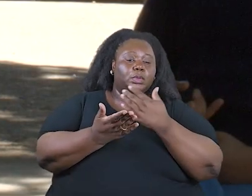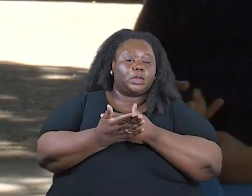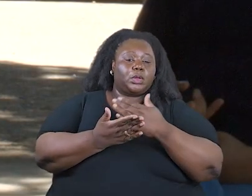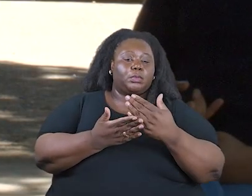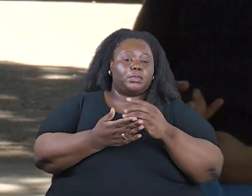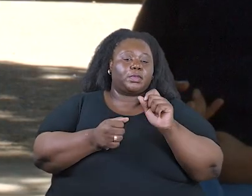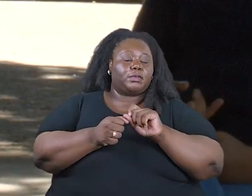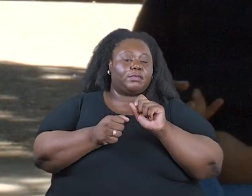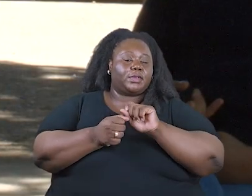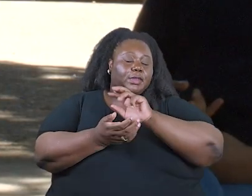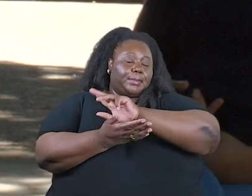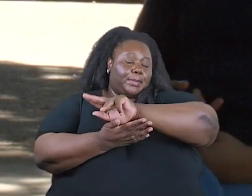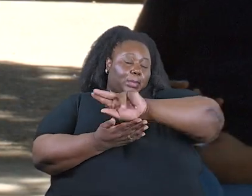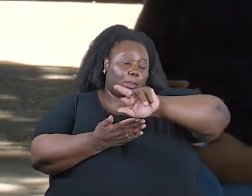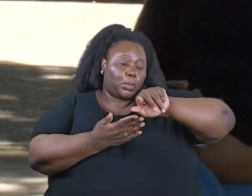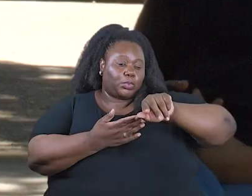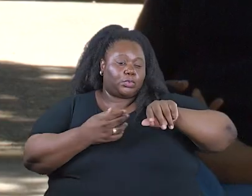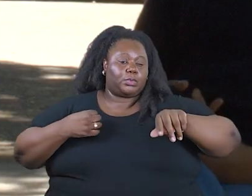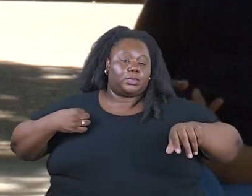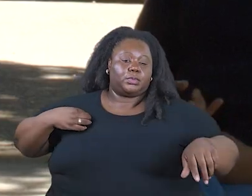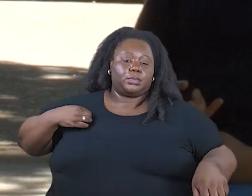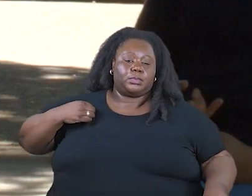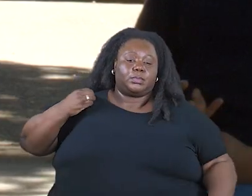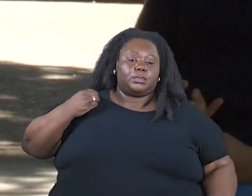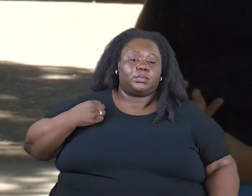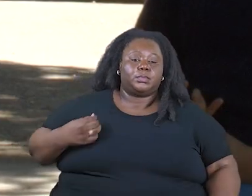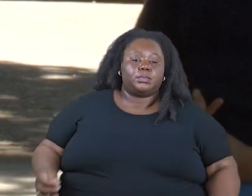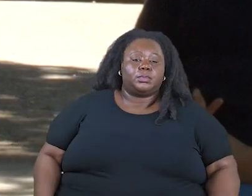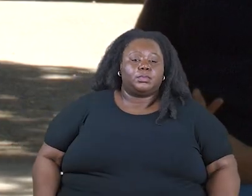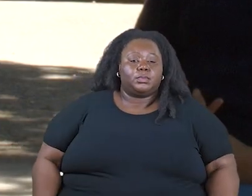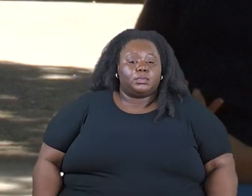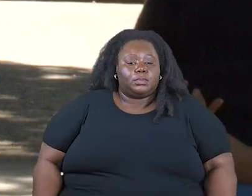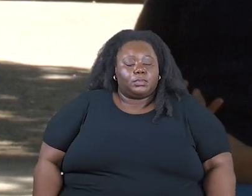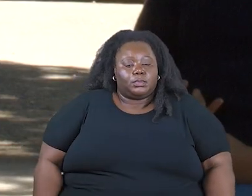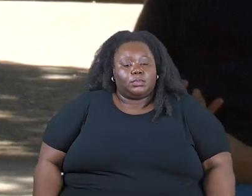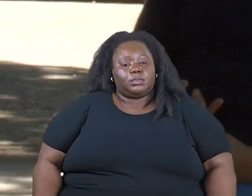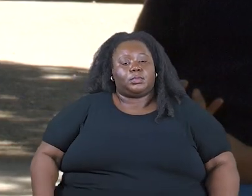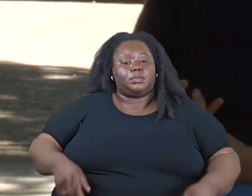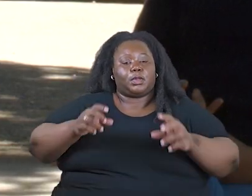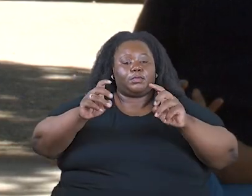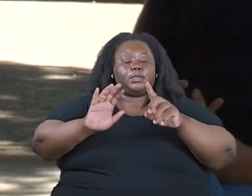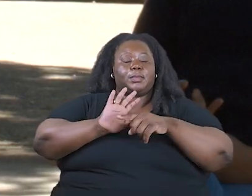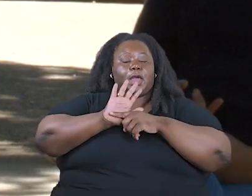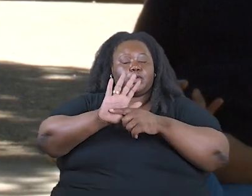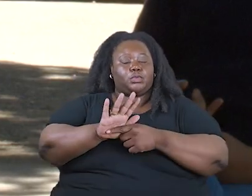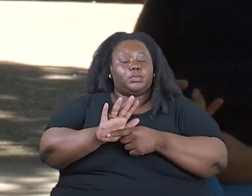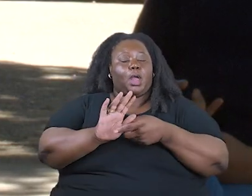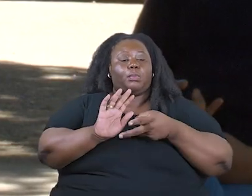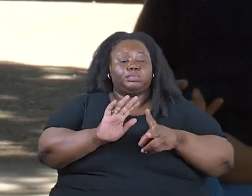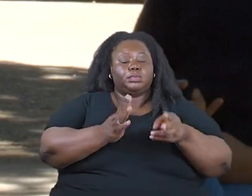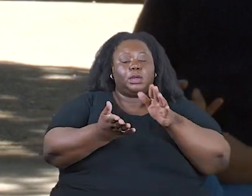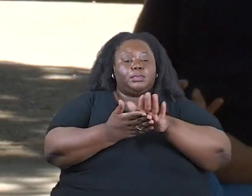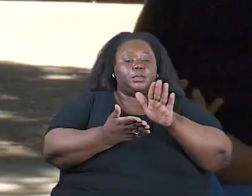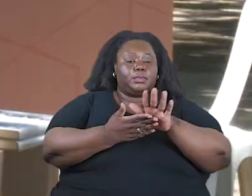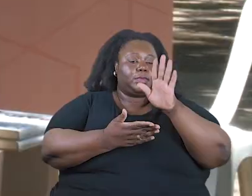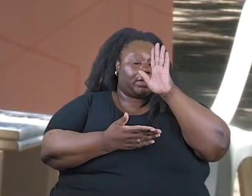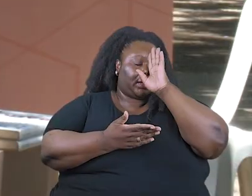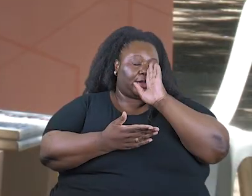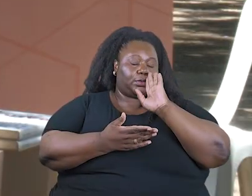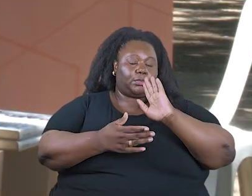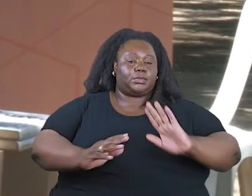passou a editar múltiplos que eram comercializados para ajudar a manter a publicação